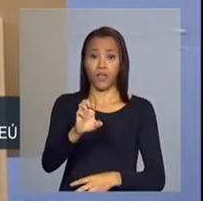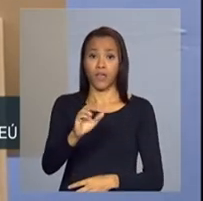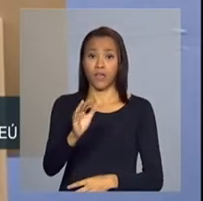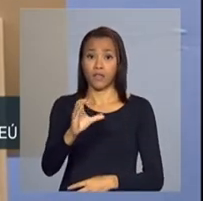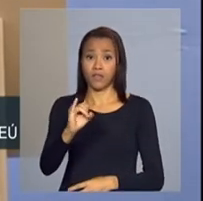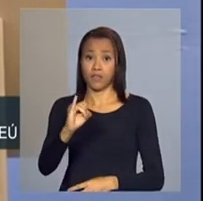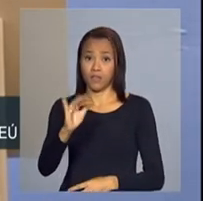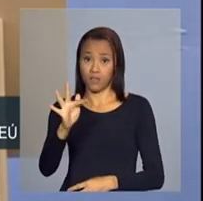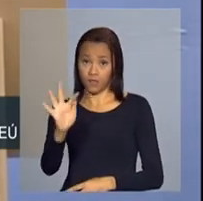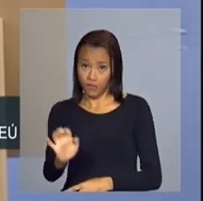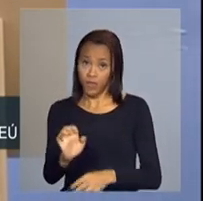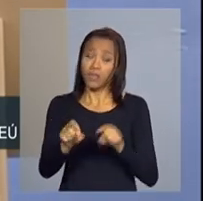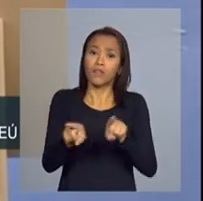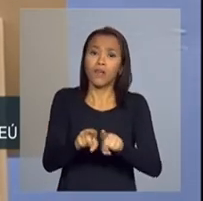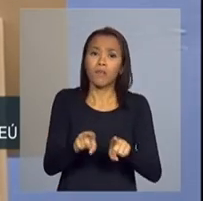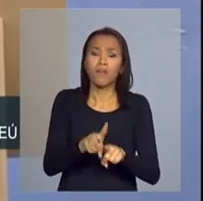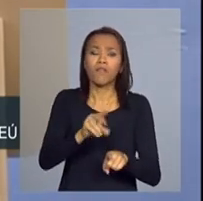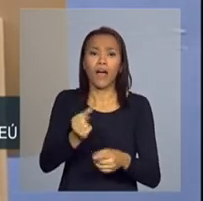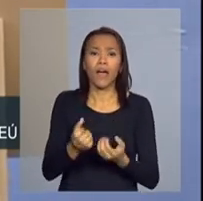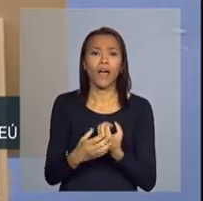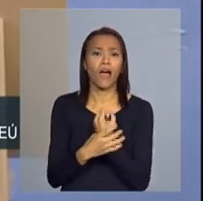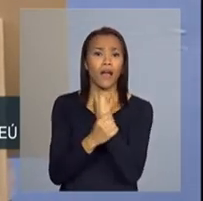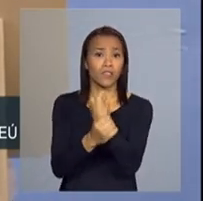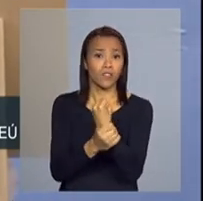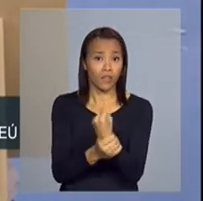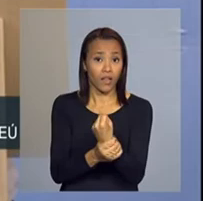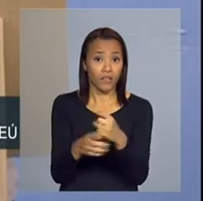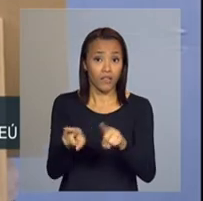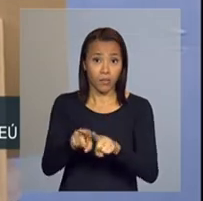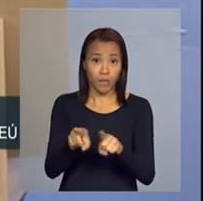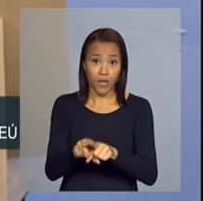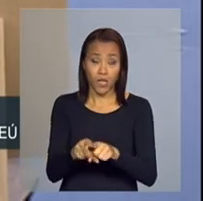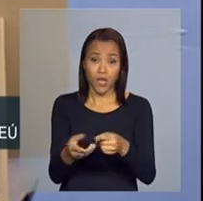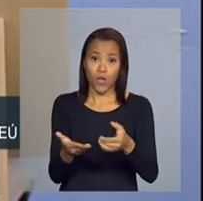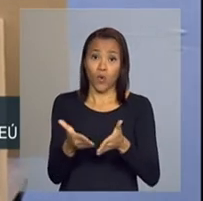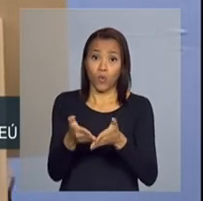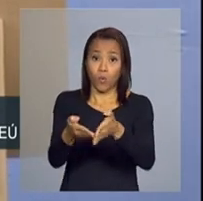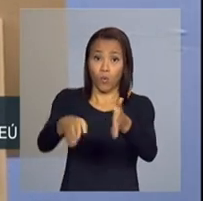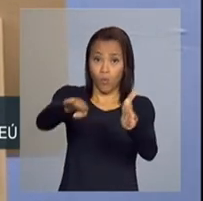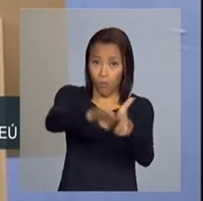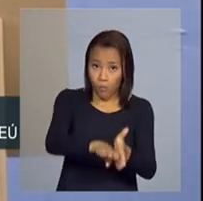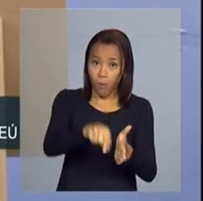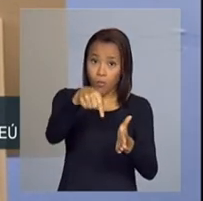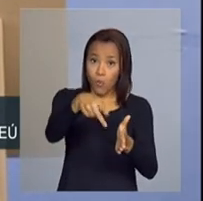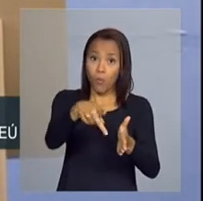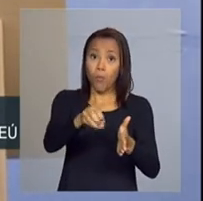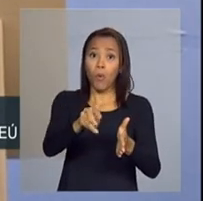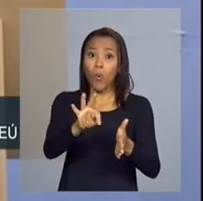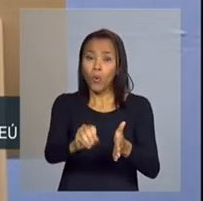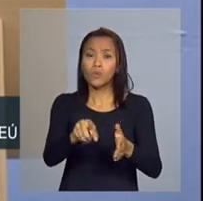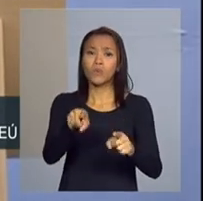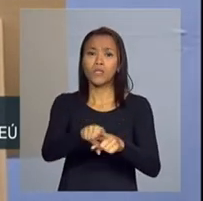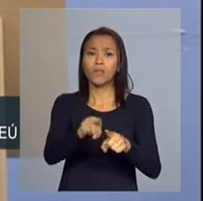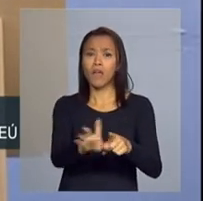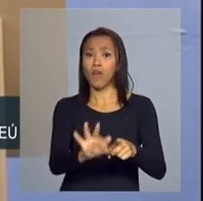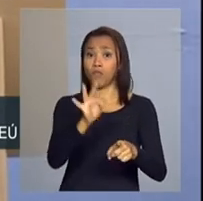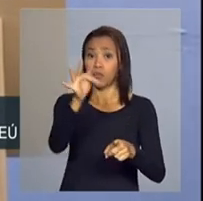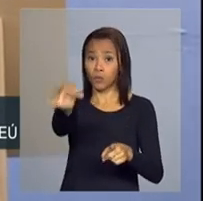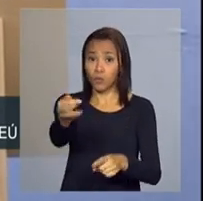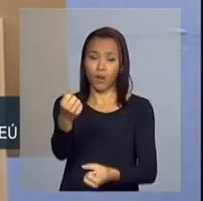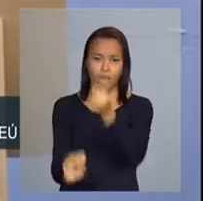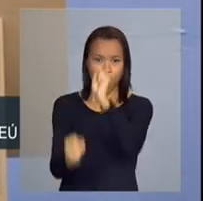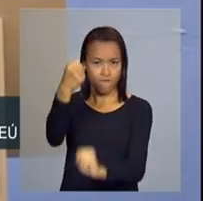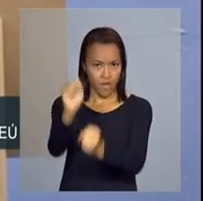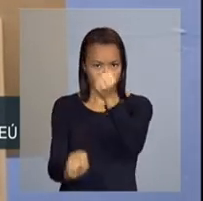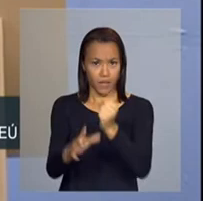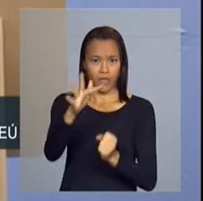arco garantirá melhor acesso ao porto de Suape e à futura fábrica da Fiat,